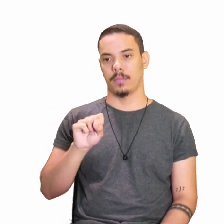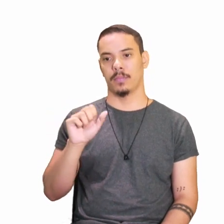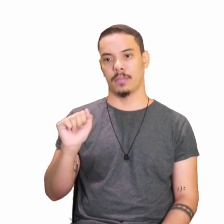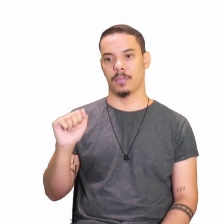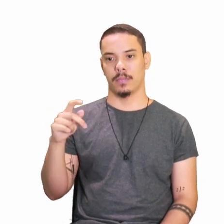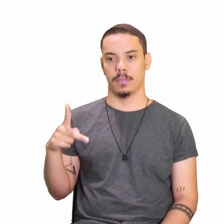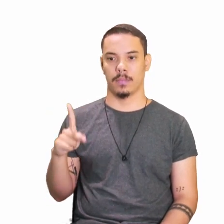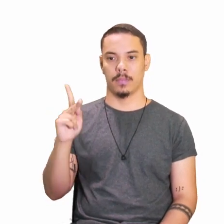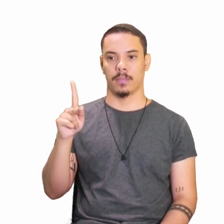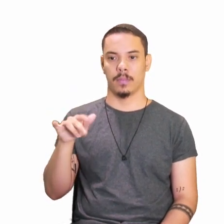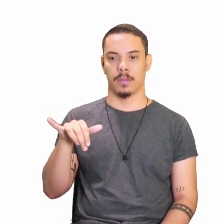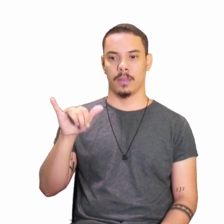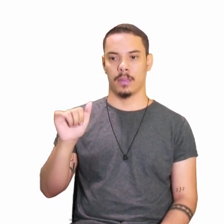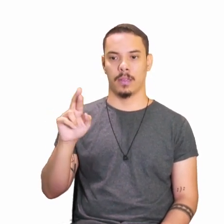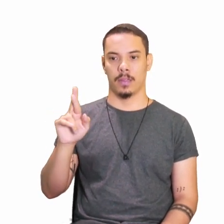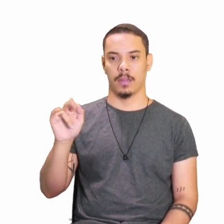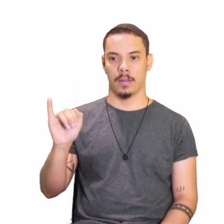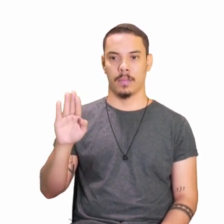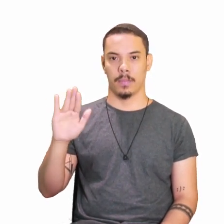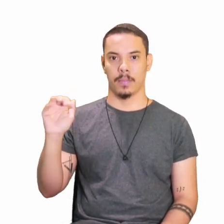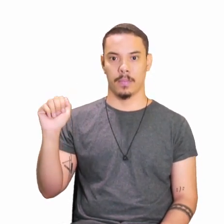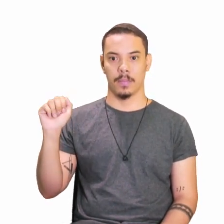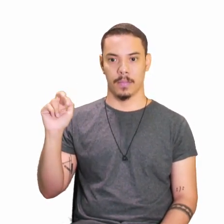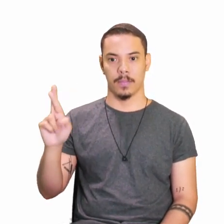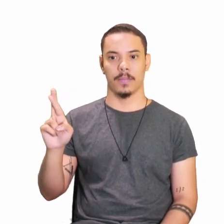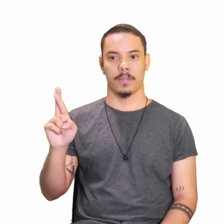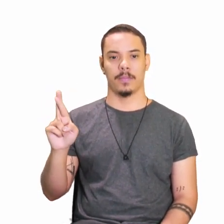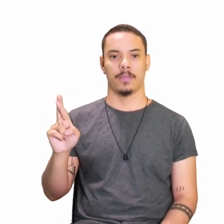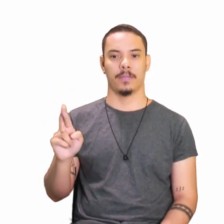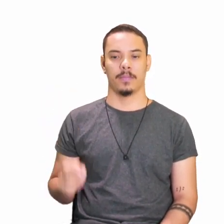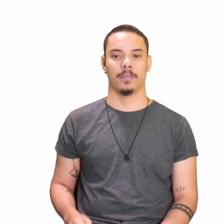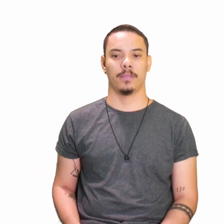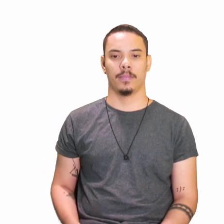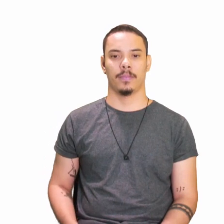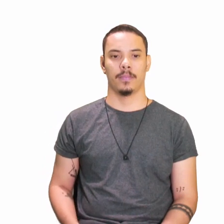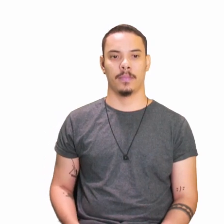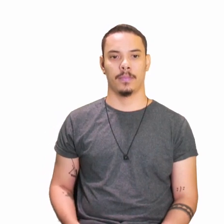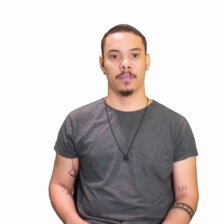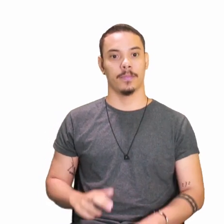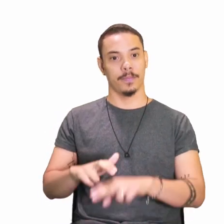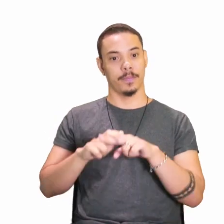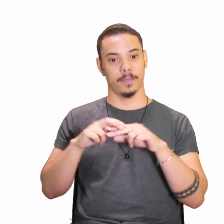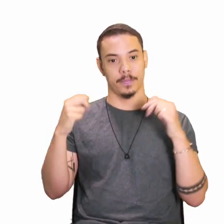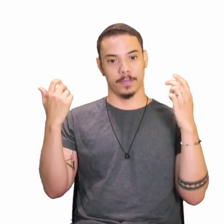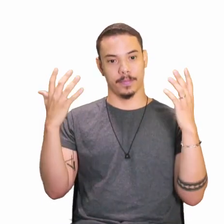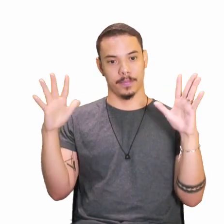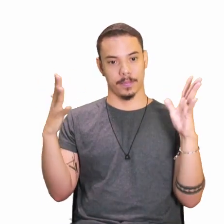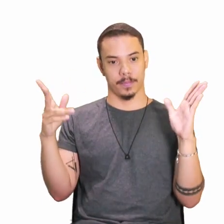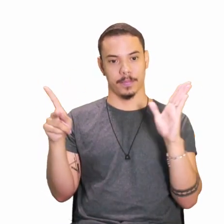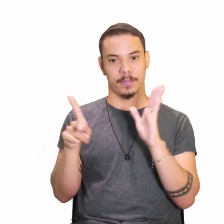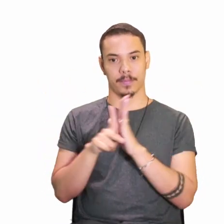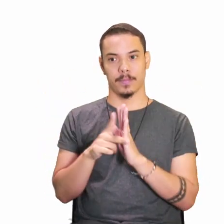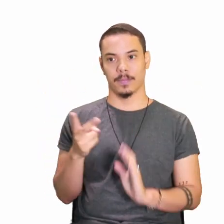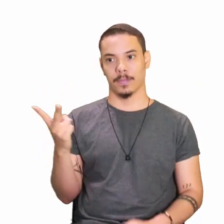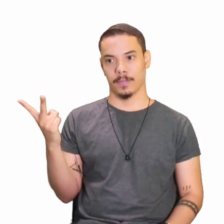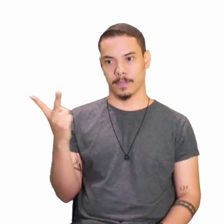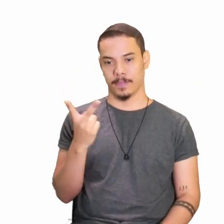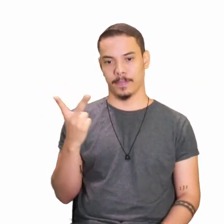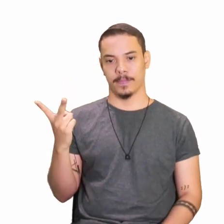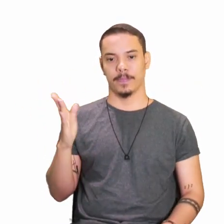sakirabiar agora já sei o nome dela né Então aí parabéns as duas